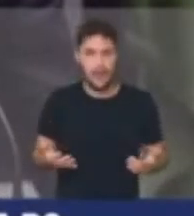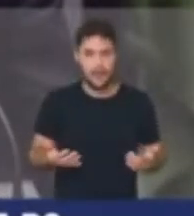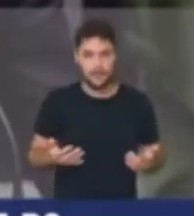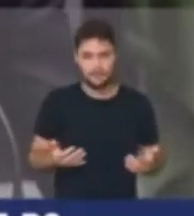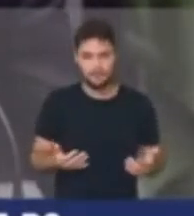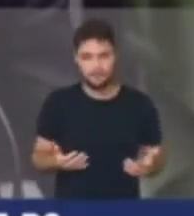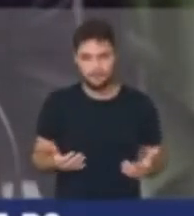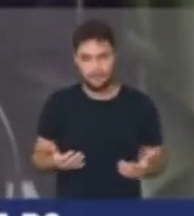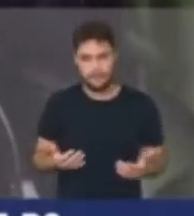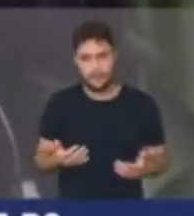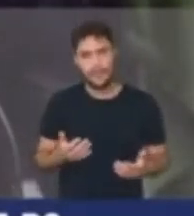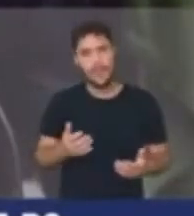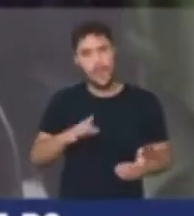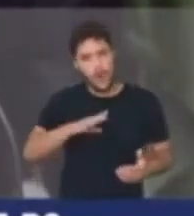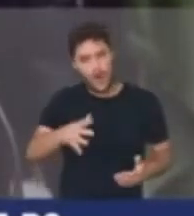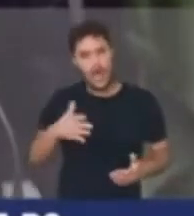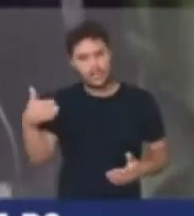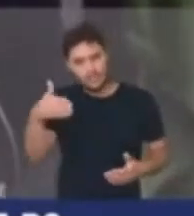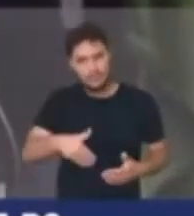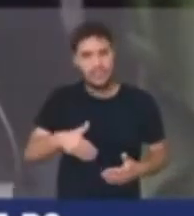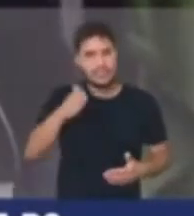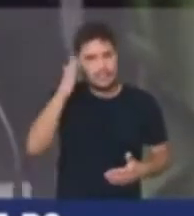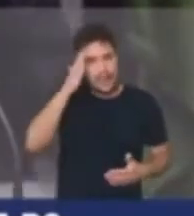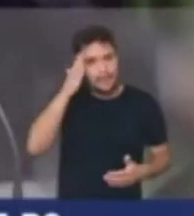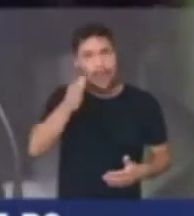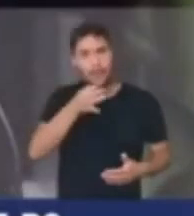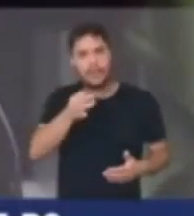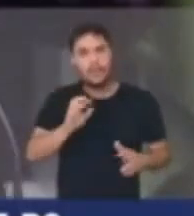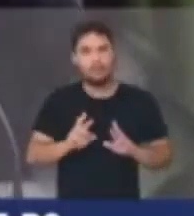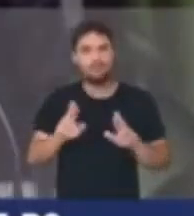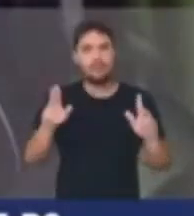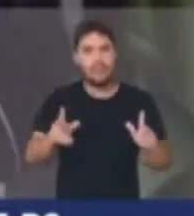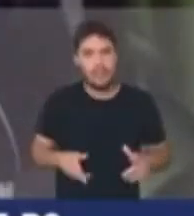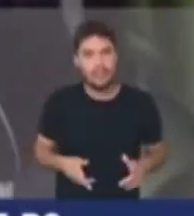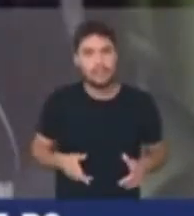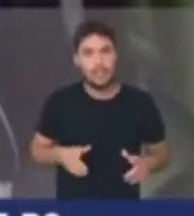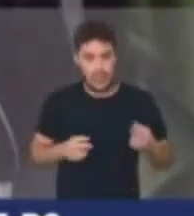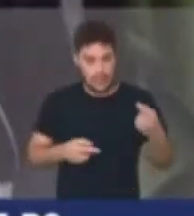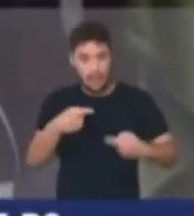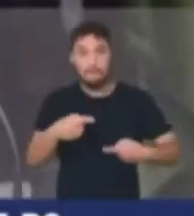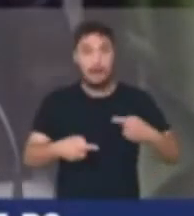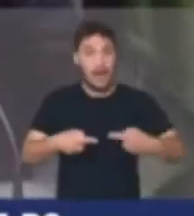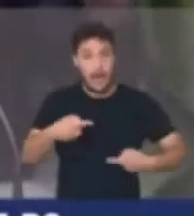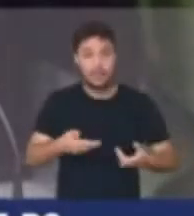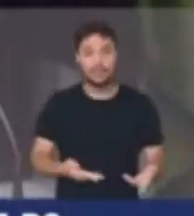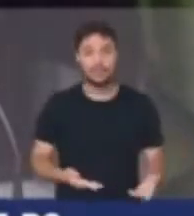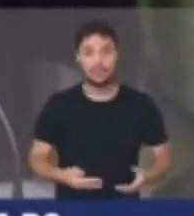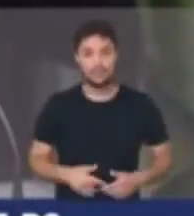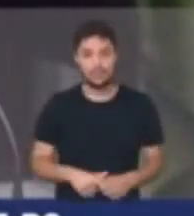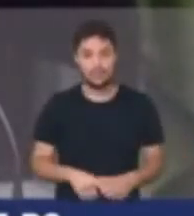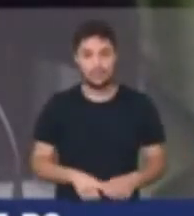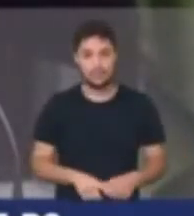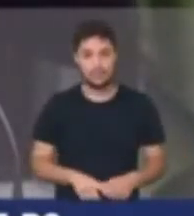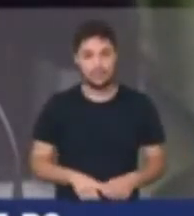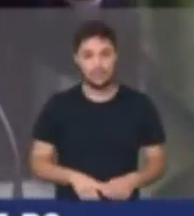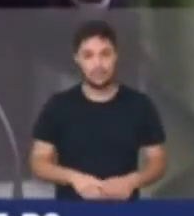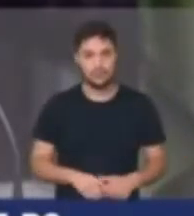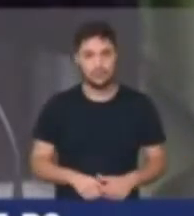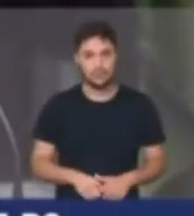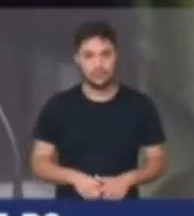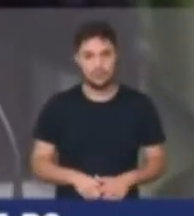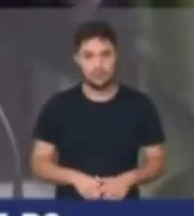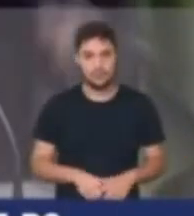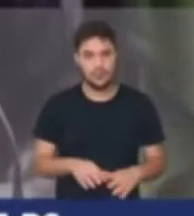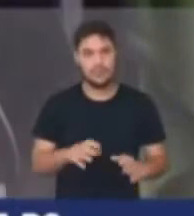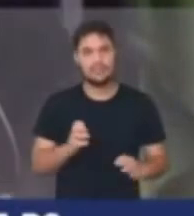Tenham coragem de ouvir o contraditório, fazer um debate, porque é